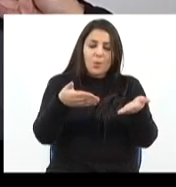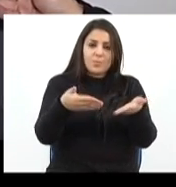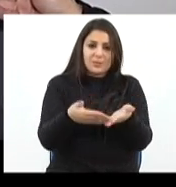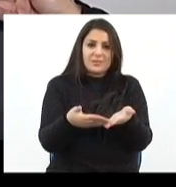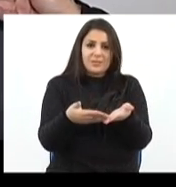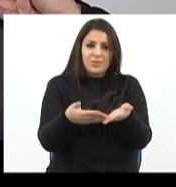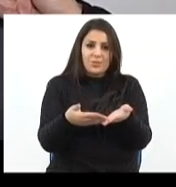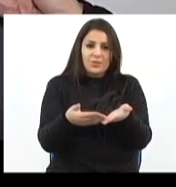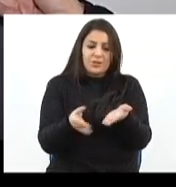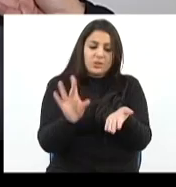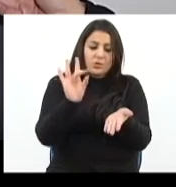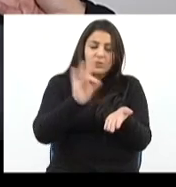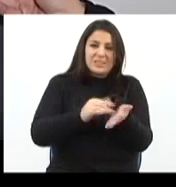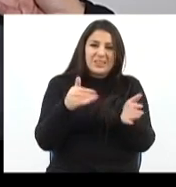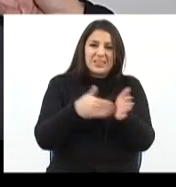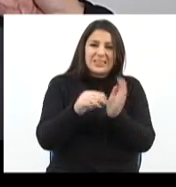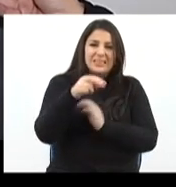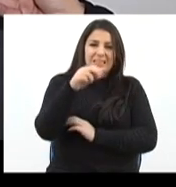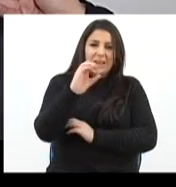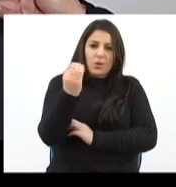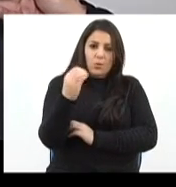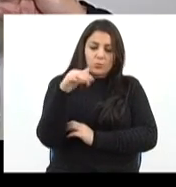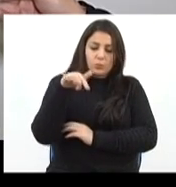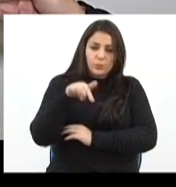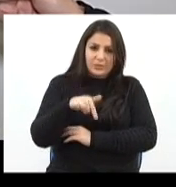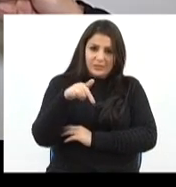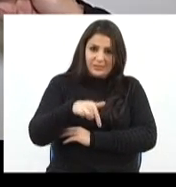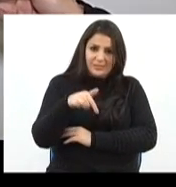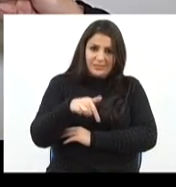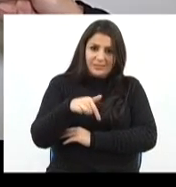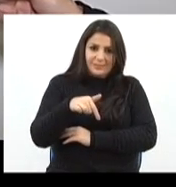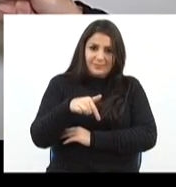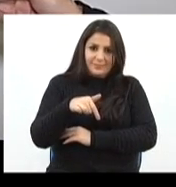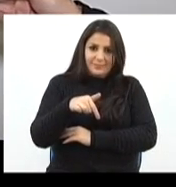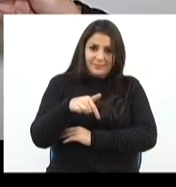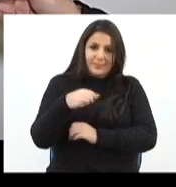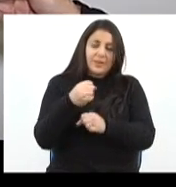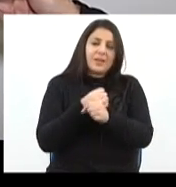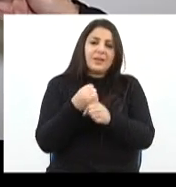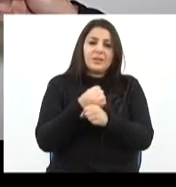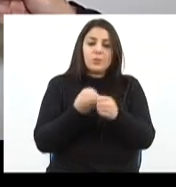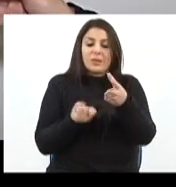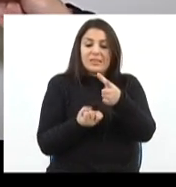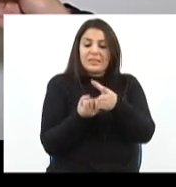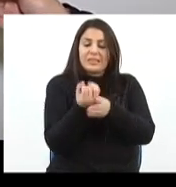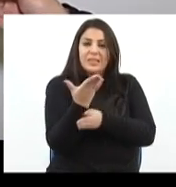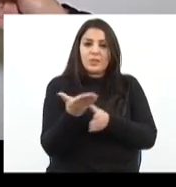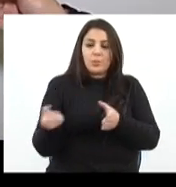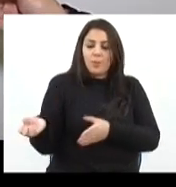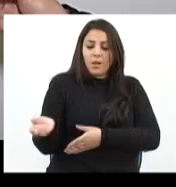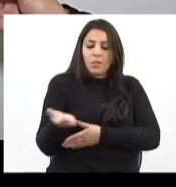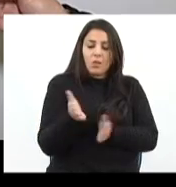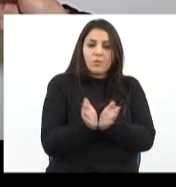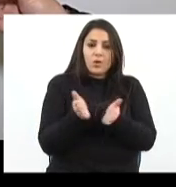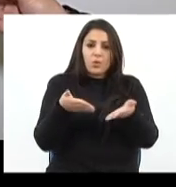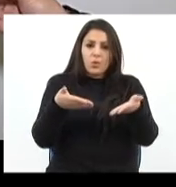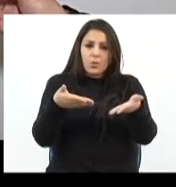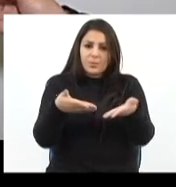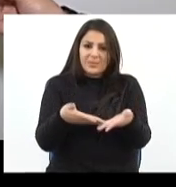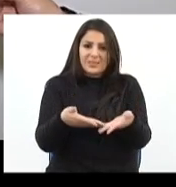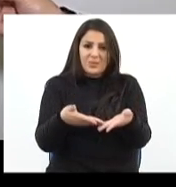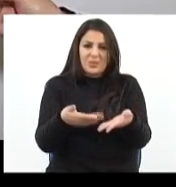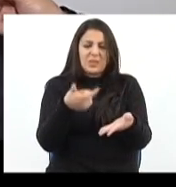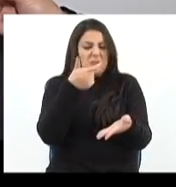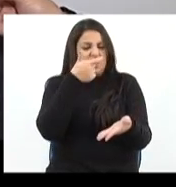validade até outubro desse ano, criando uma nova comissão provisória, que para mim não